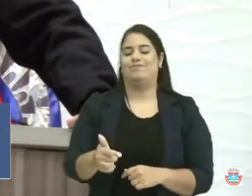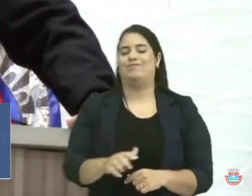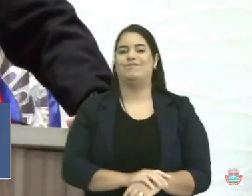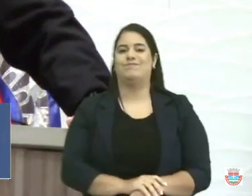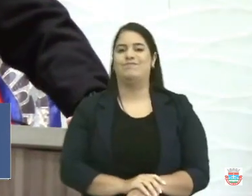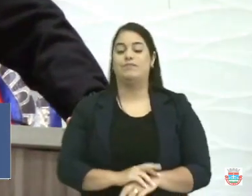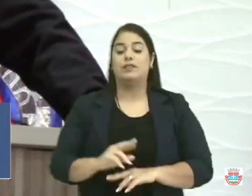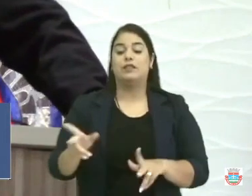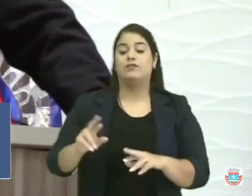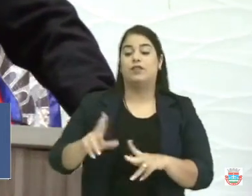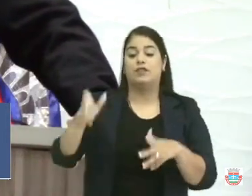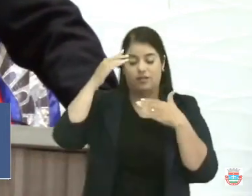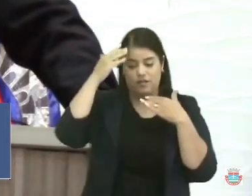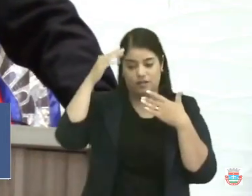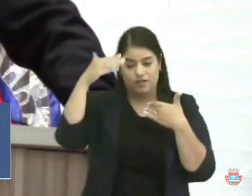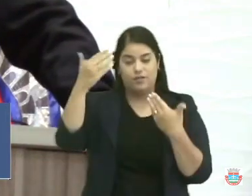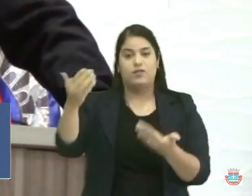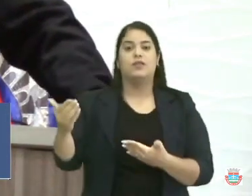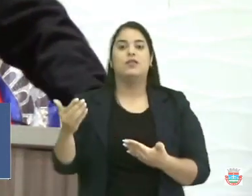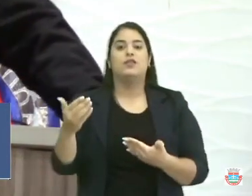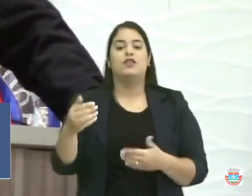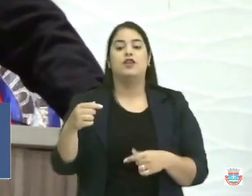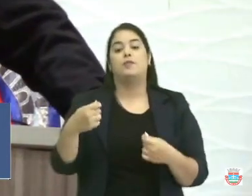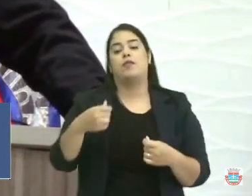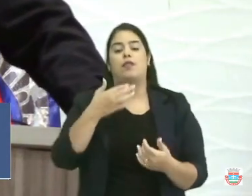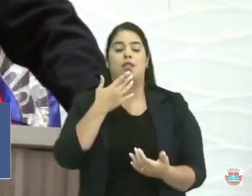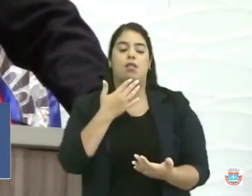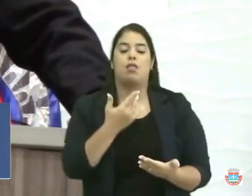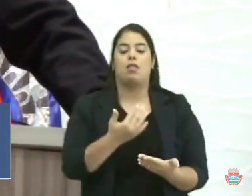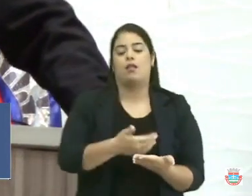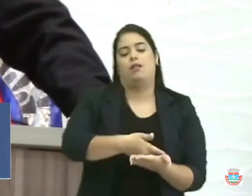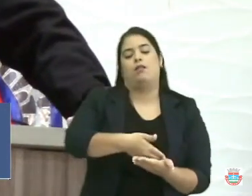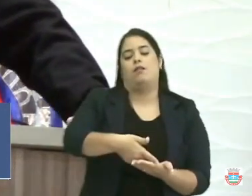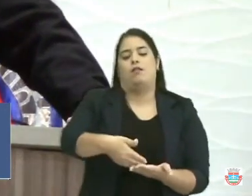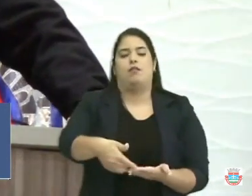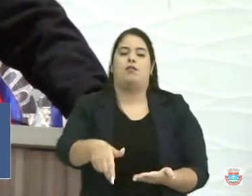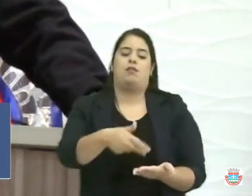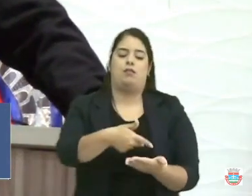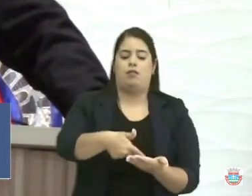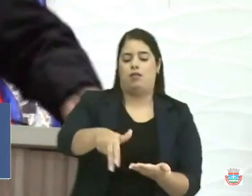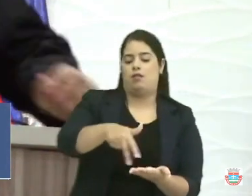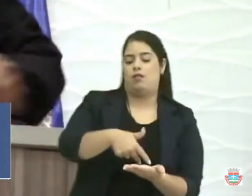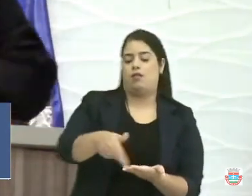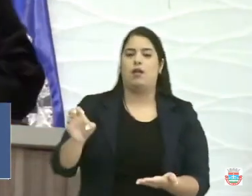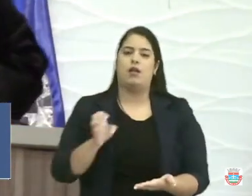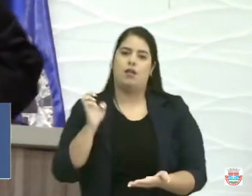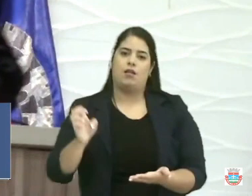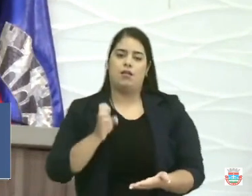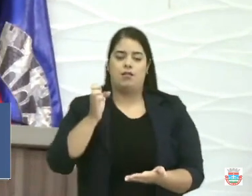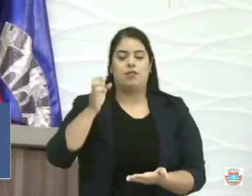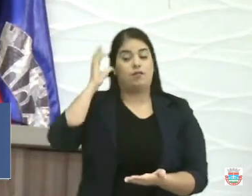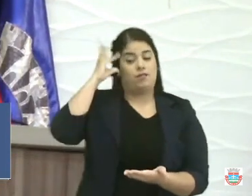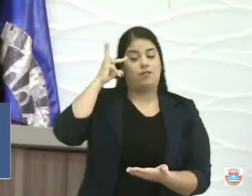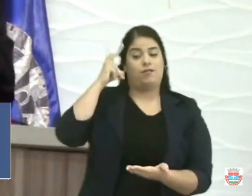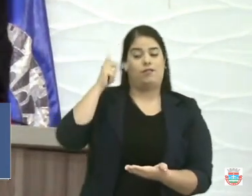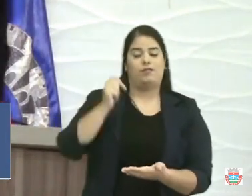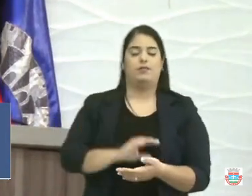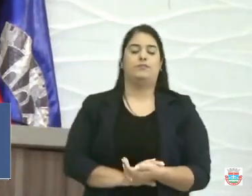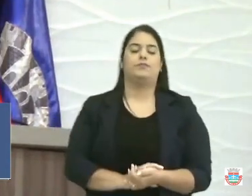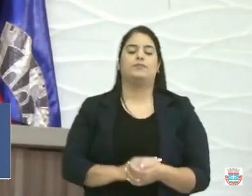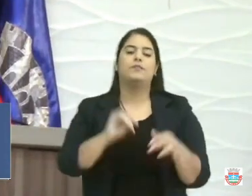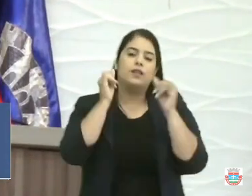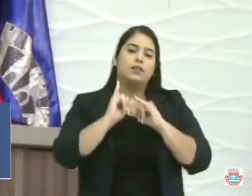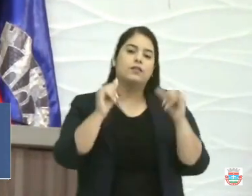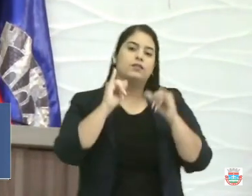Diferente de Vossa Excelência, que para estar aí tem que estar babando rico e fazendo o que ele quer. Zé de Almeida. Agora, vou dizer outra coisa aqui, povo